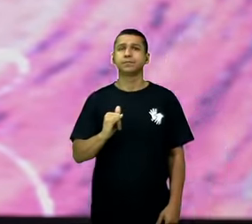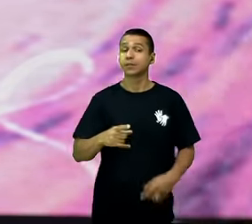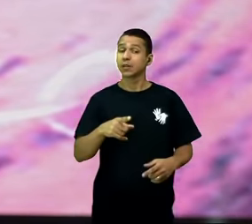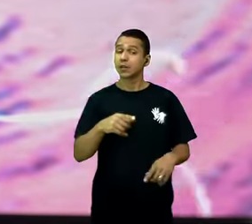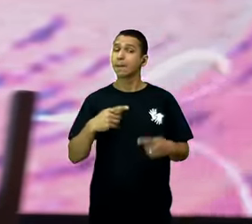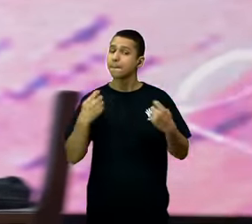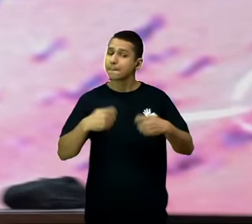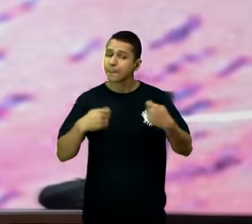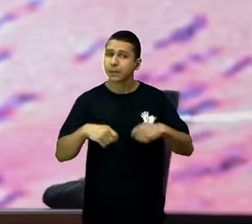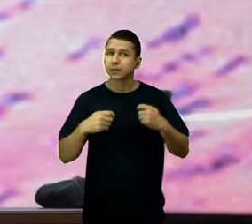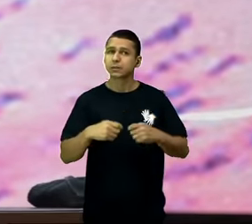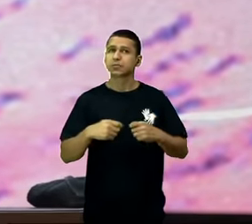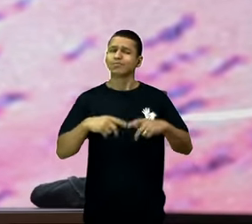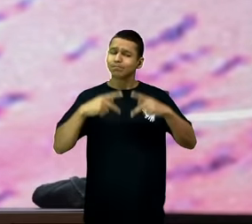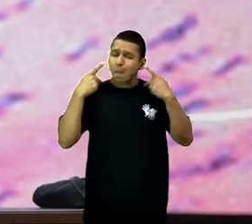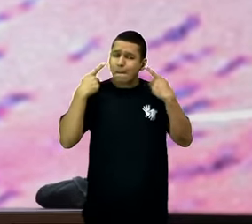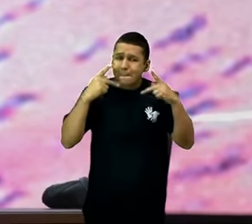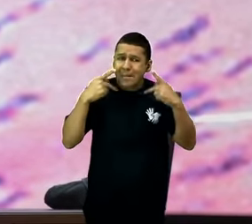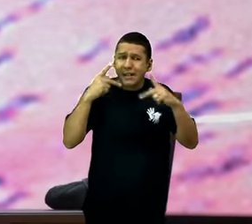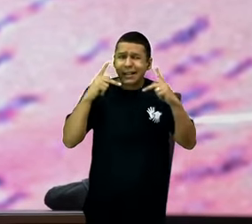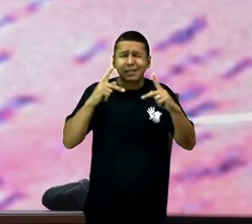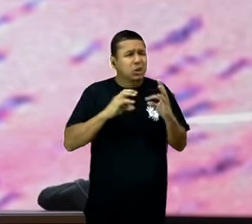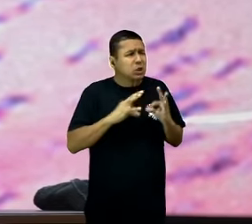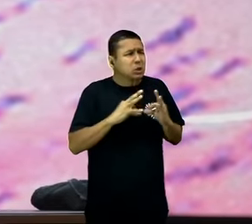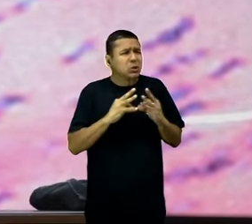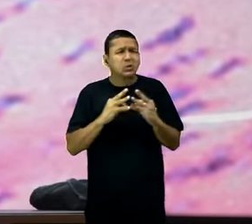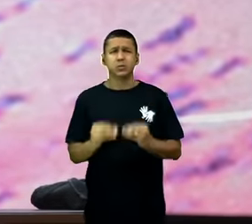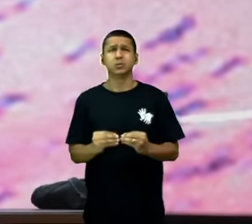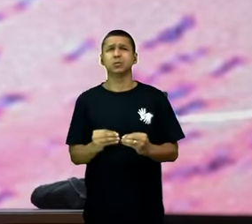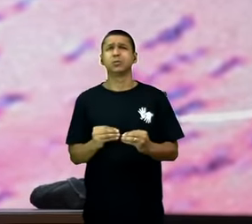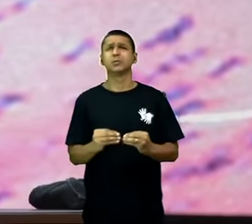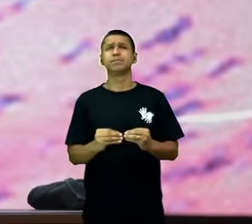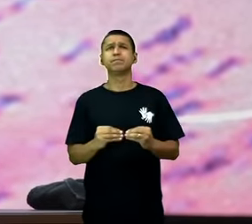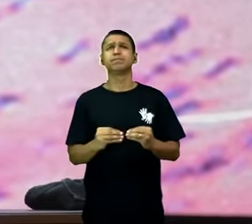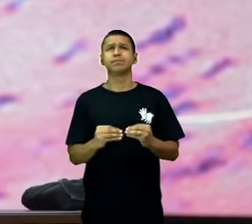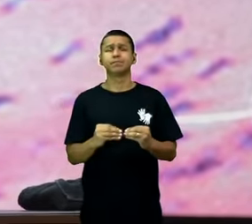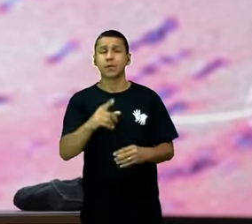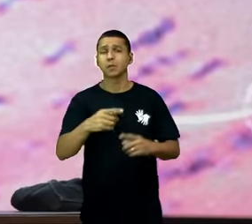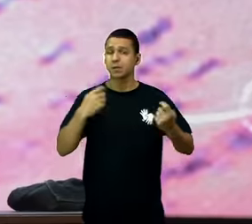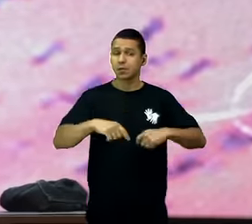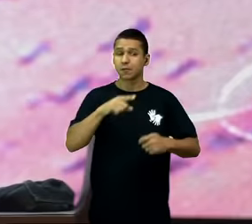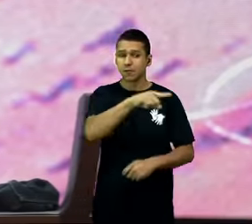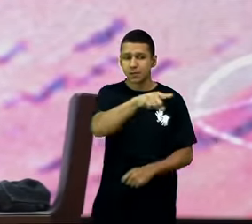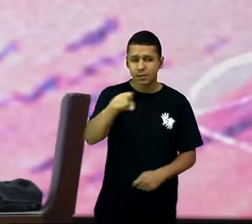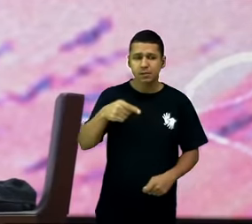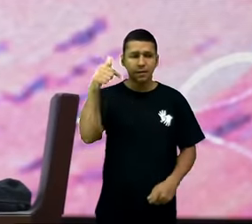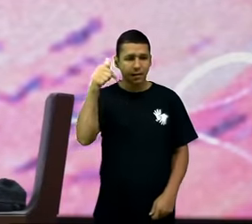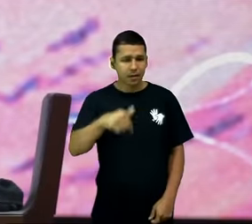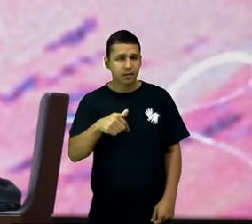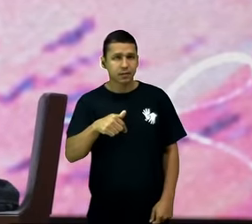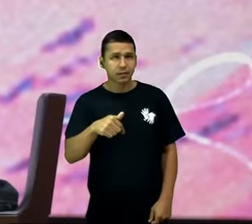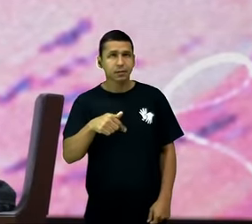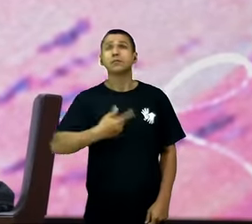e eu preciso pregar ela todinha. Eu preciso que você que está aqui esteja aqui. Tem alguém